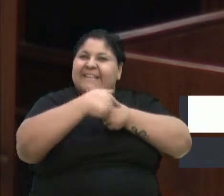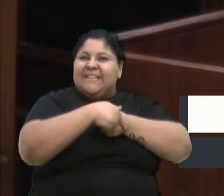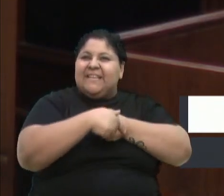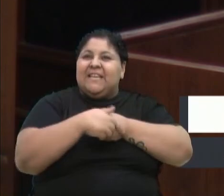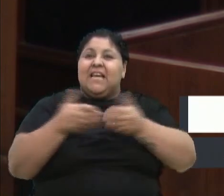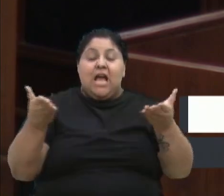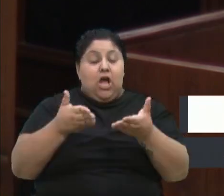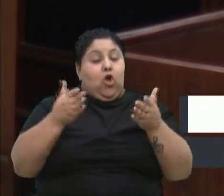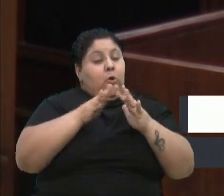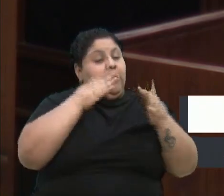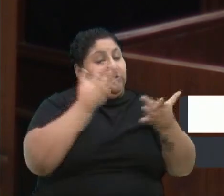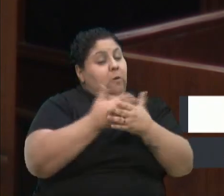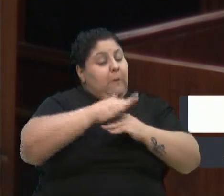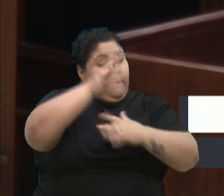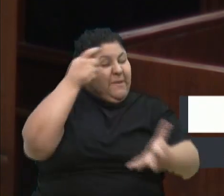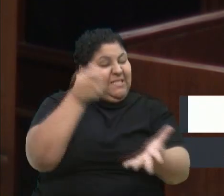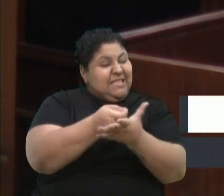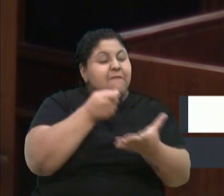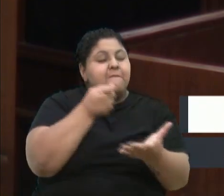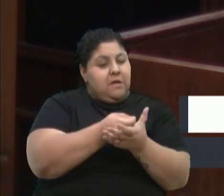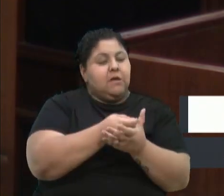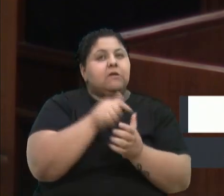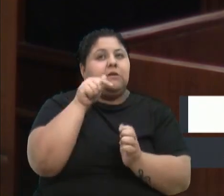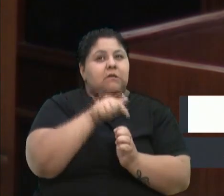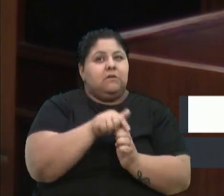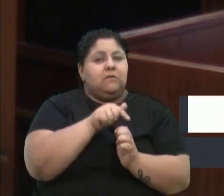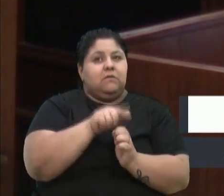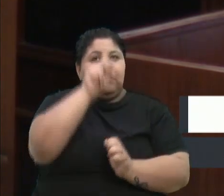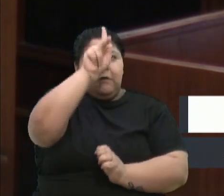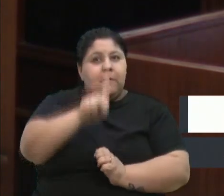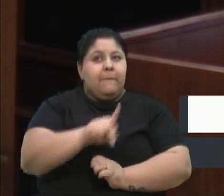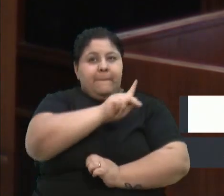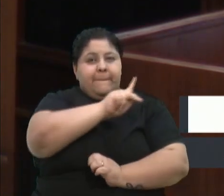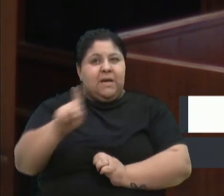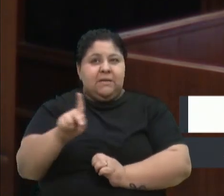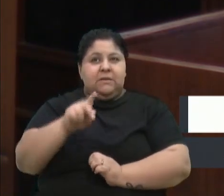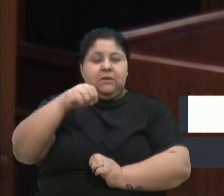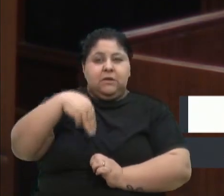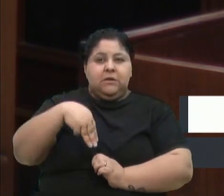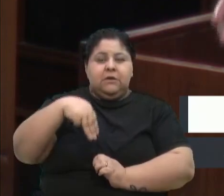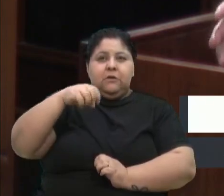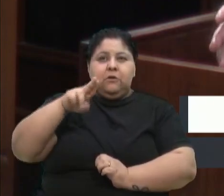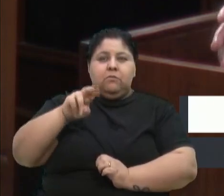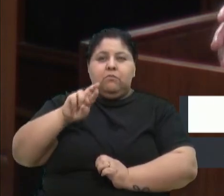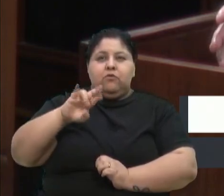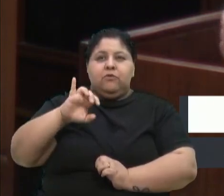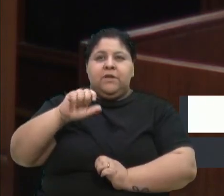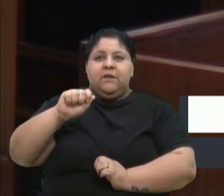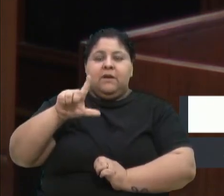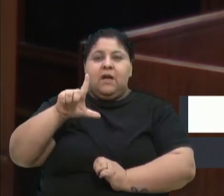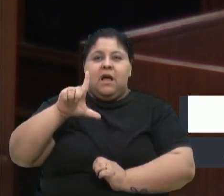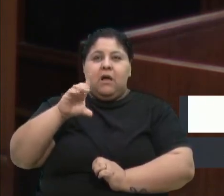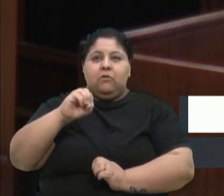Lucas, na questão da ampliação das escolas. Eu estava